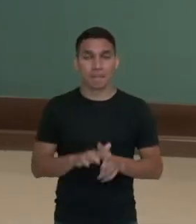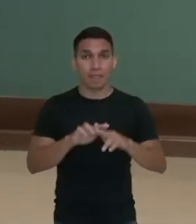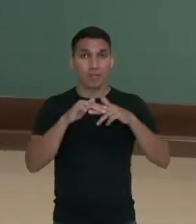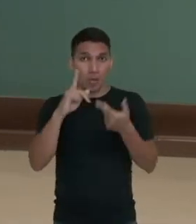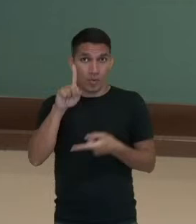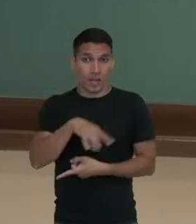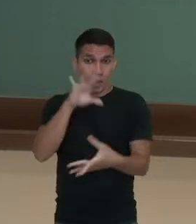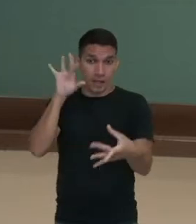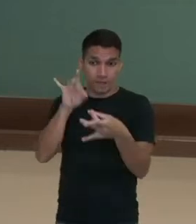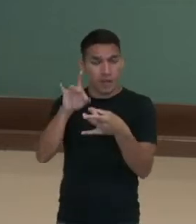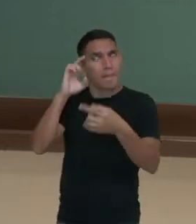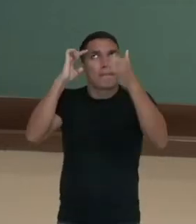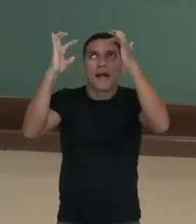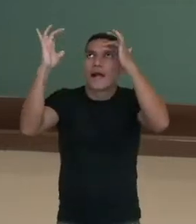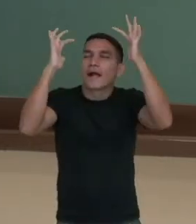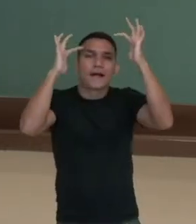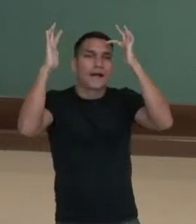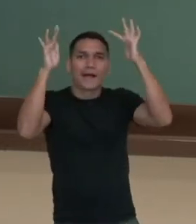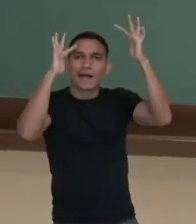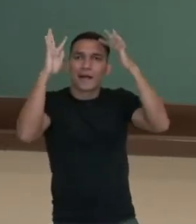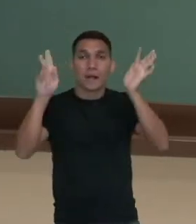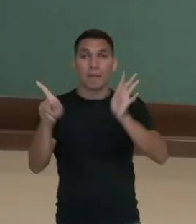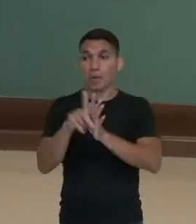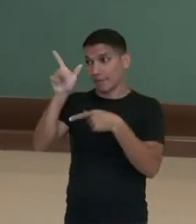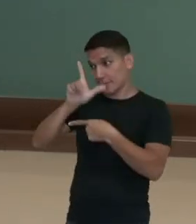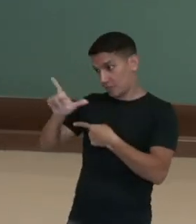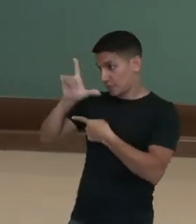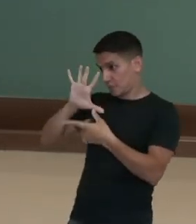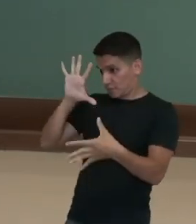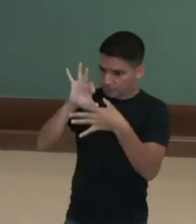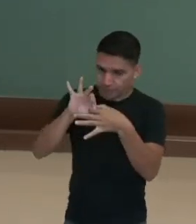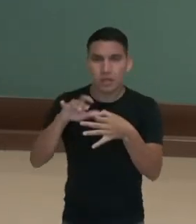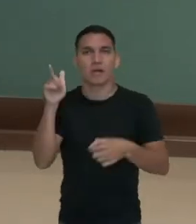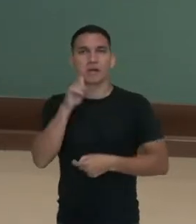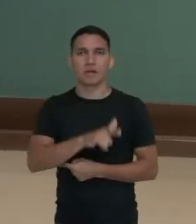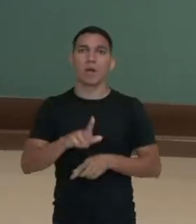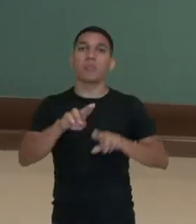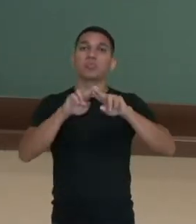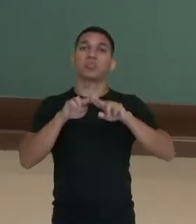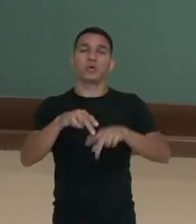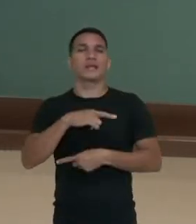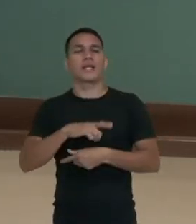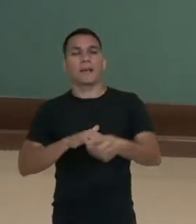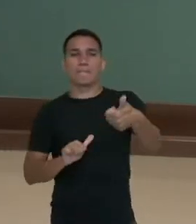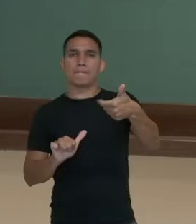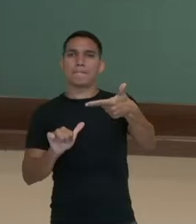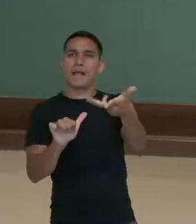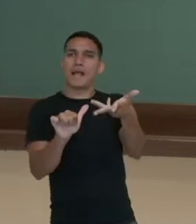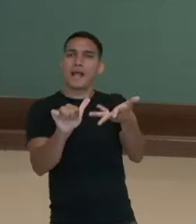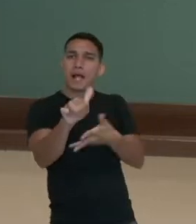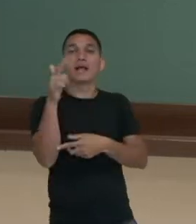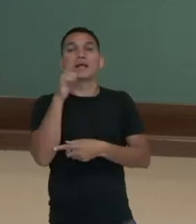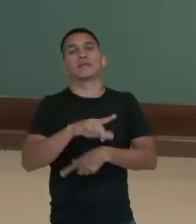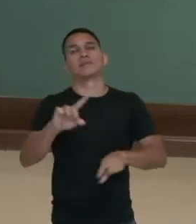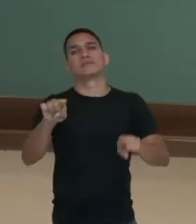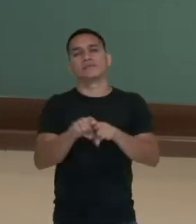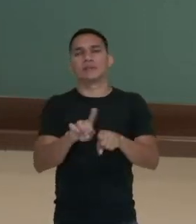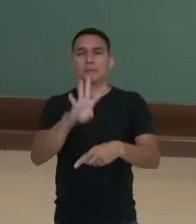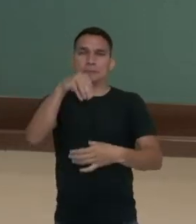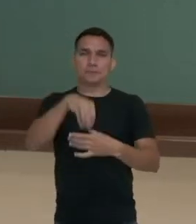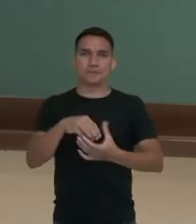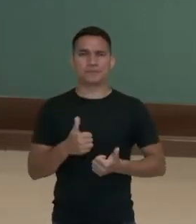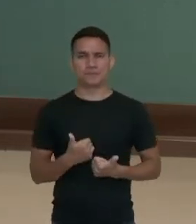ela é ficcional, ela pertence à literatura, então ela pode ter esses elementos, então, né, da